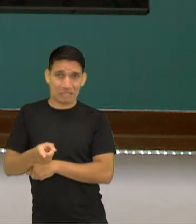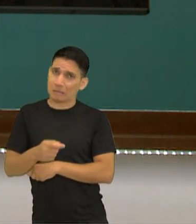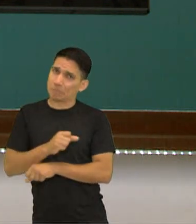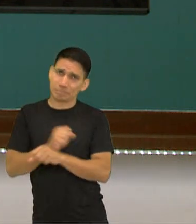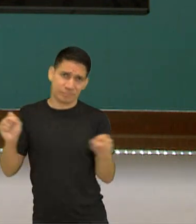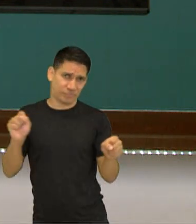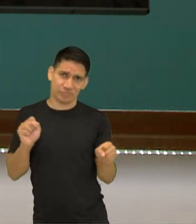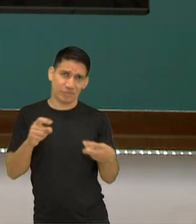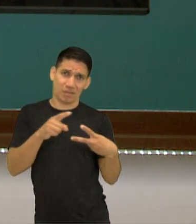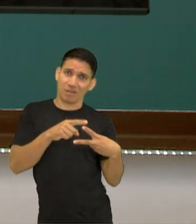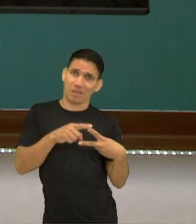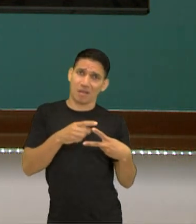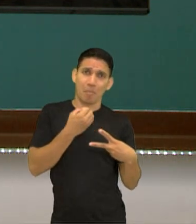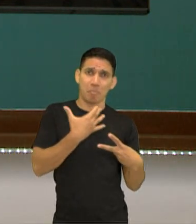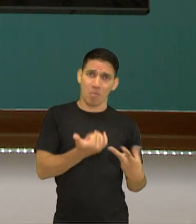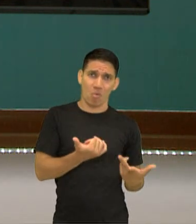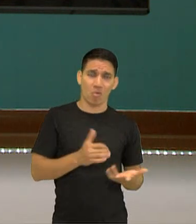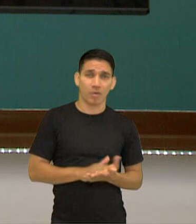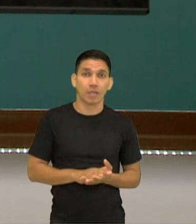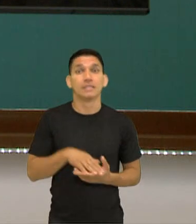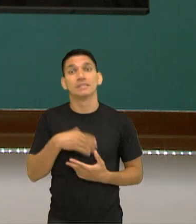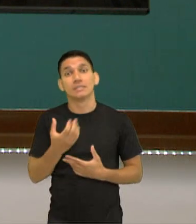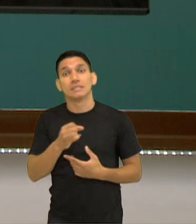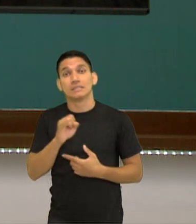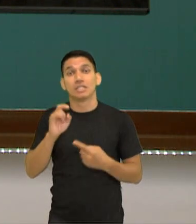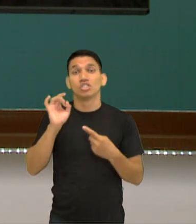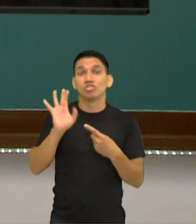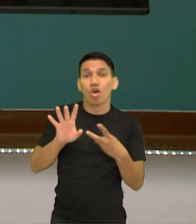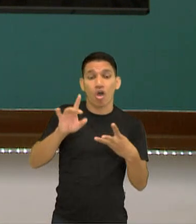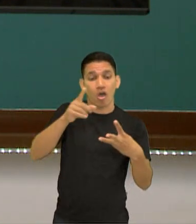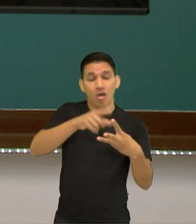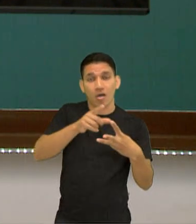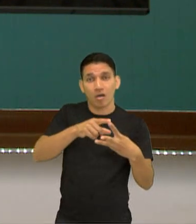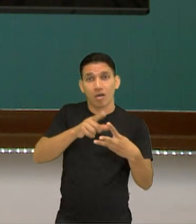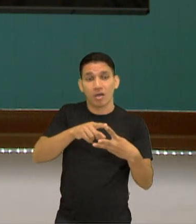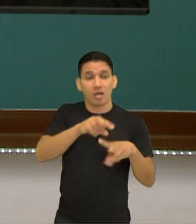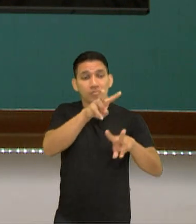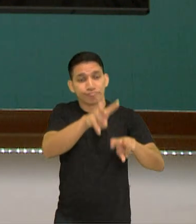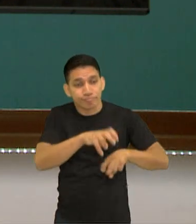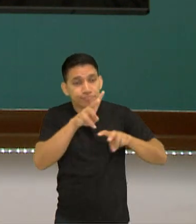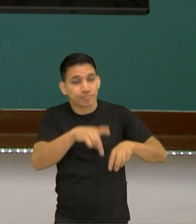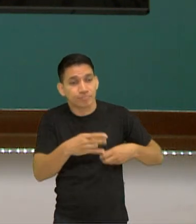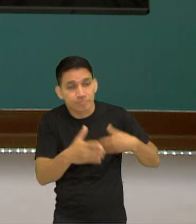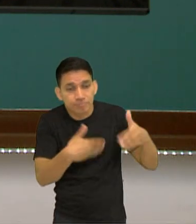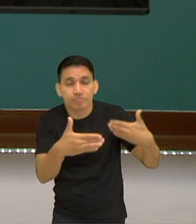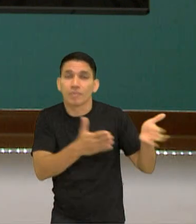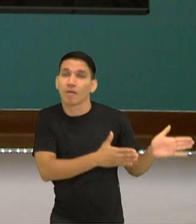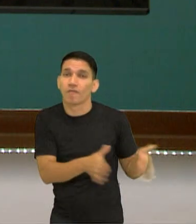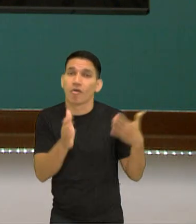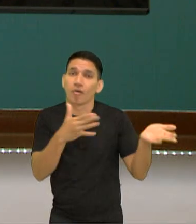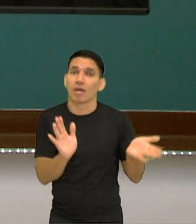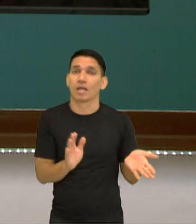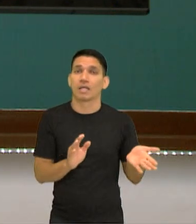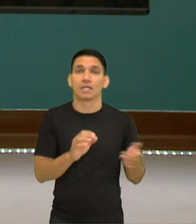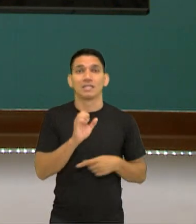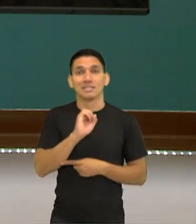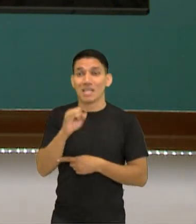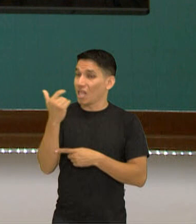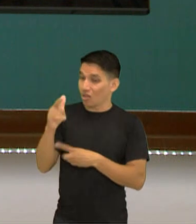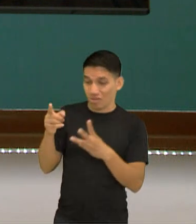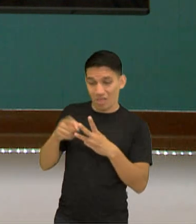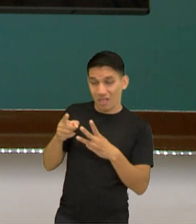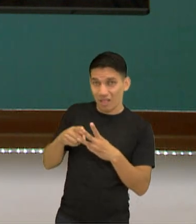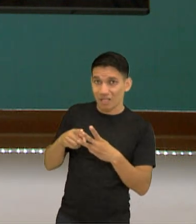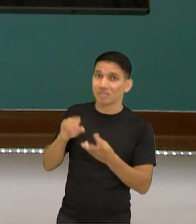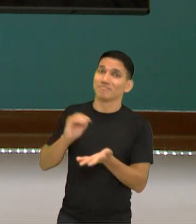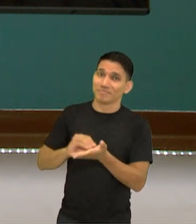ser atacada. Uma cidade não funciona bem também se ela tiver apenas produtores, ela não tiver guardiões, governantes, tá? Então,